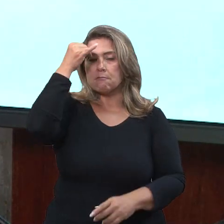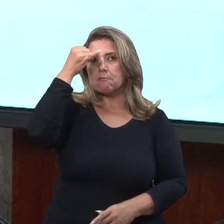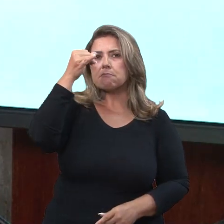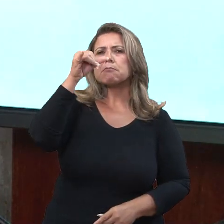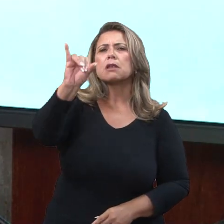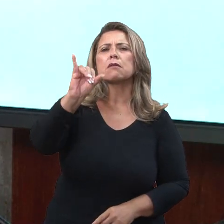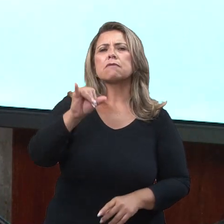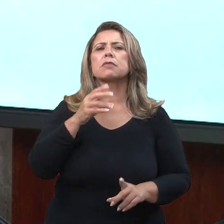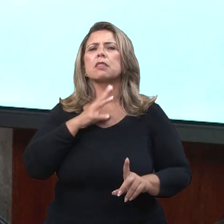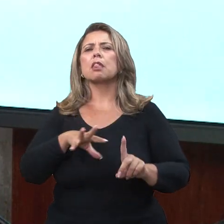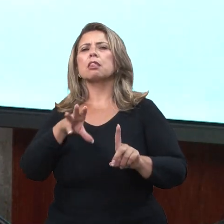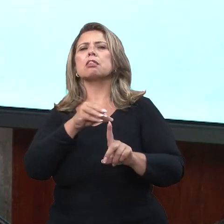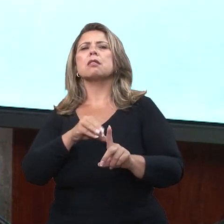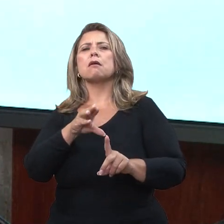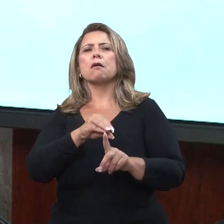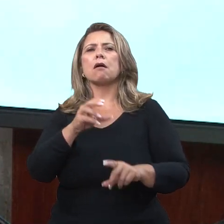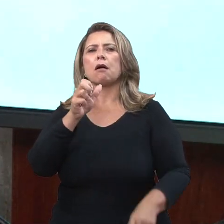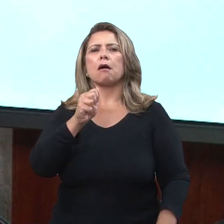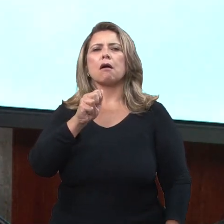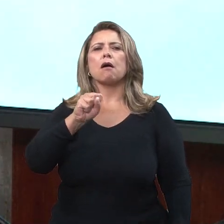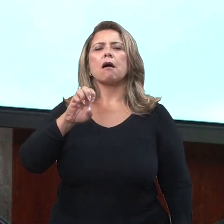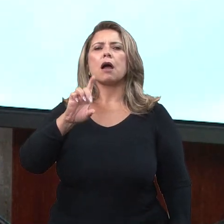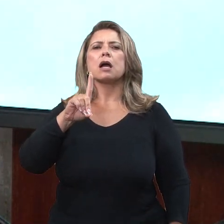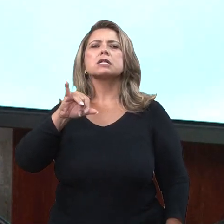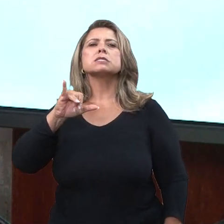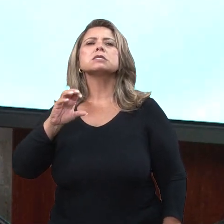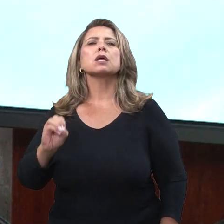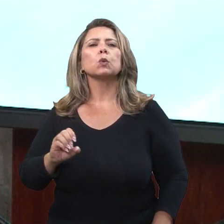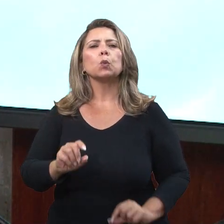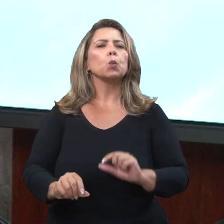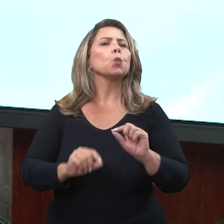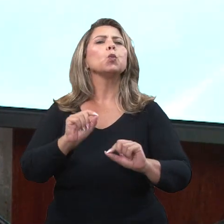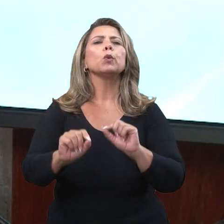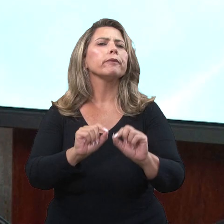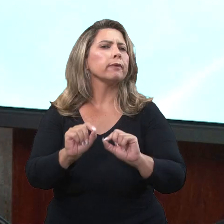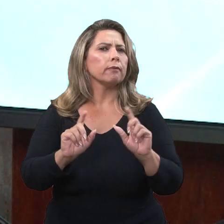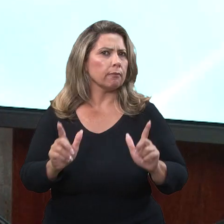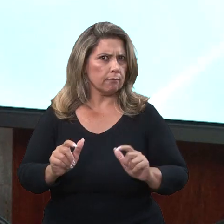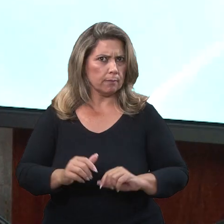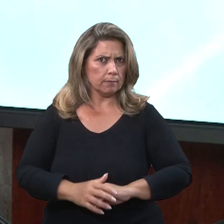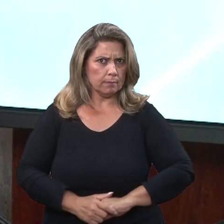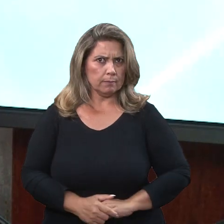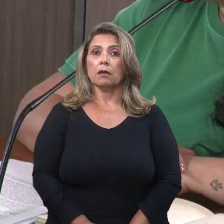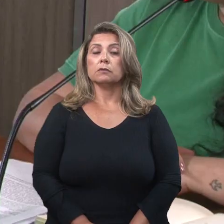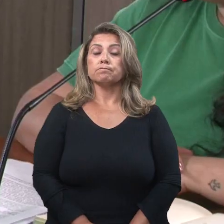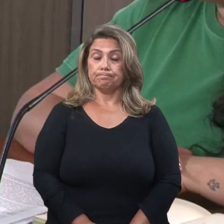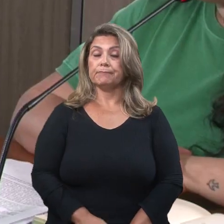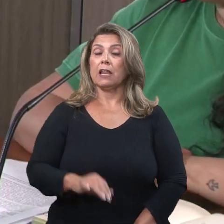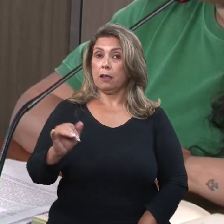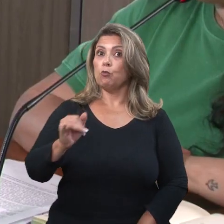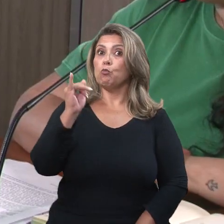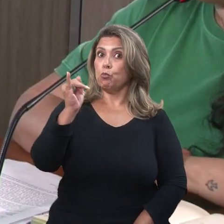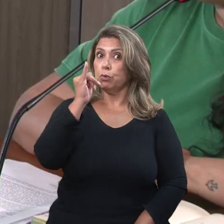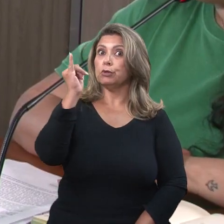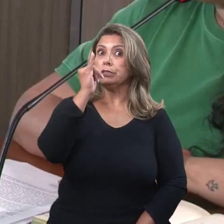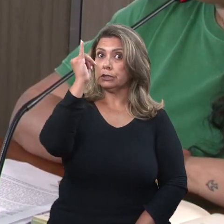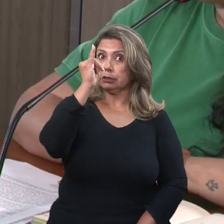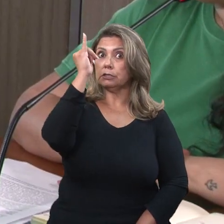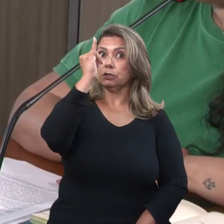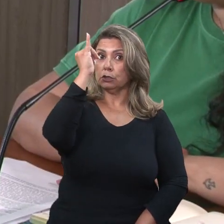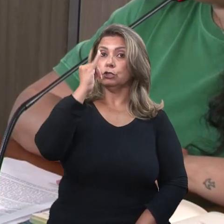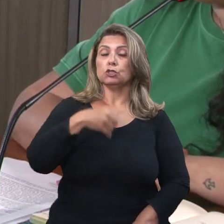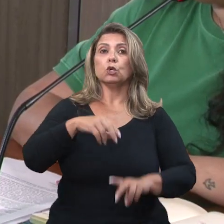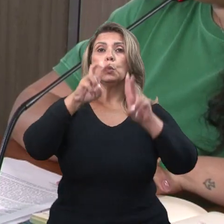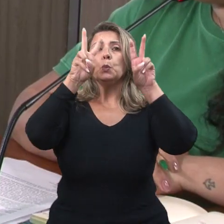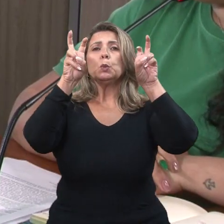que é assédio. Já que a gente quer combater, vamos tentar entender o que é. É importantíssimo a gente tratar